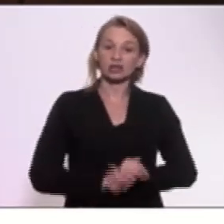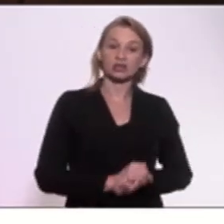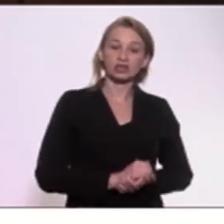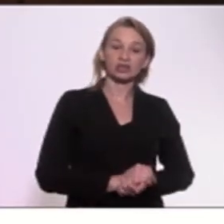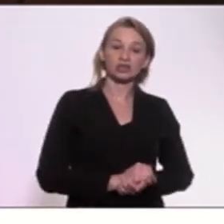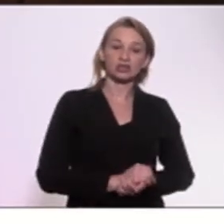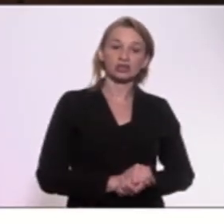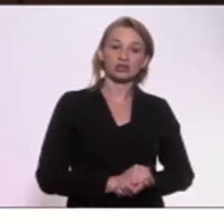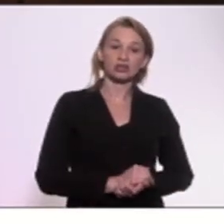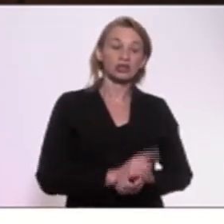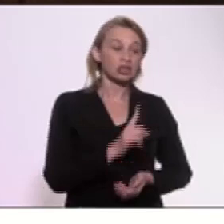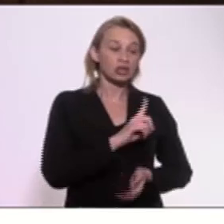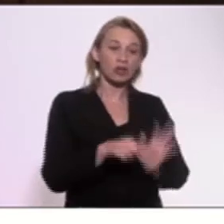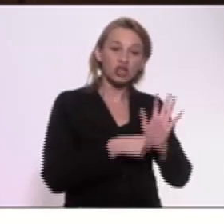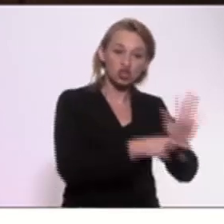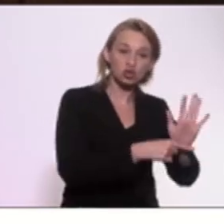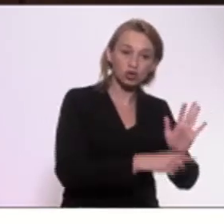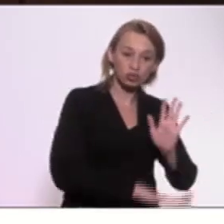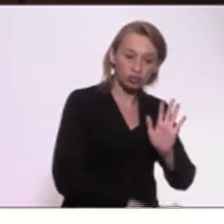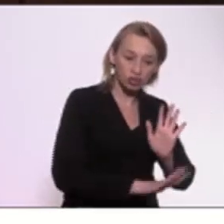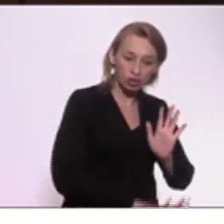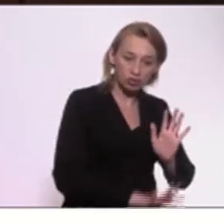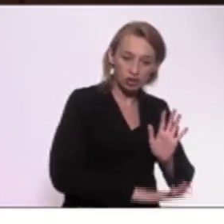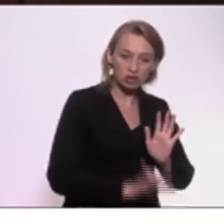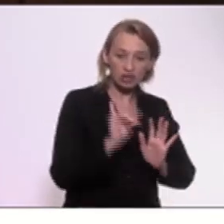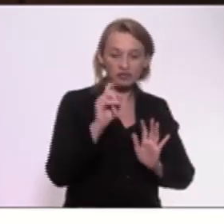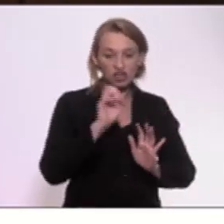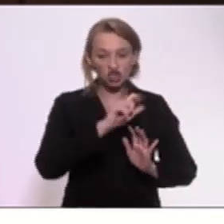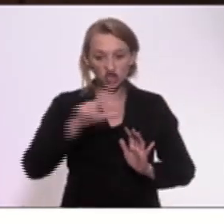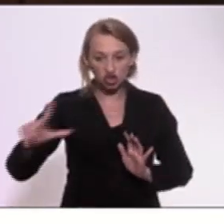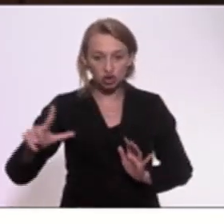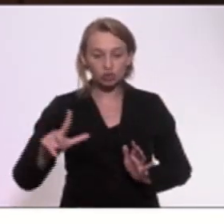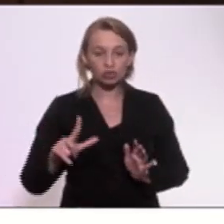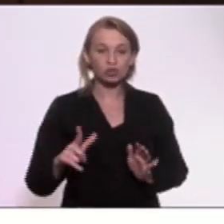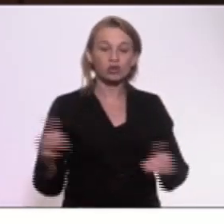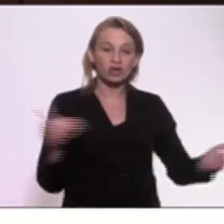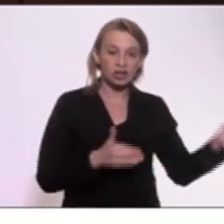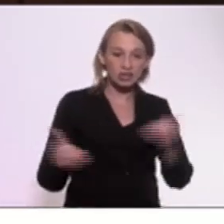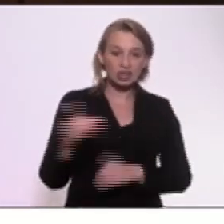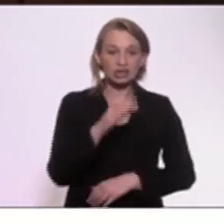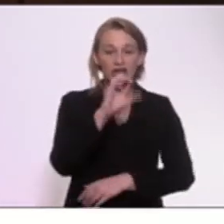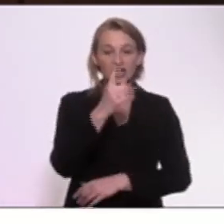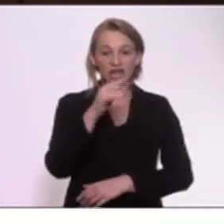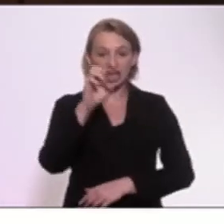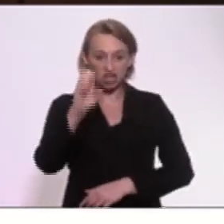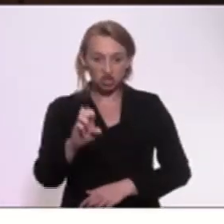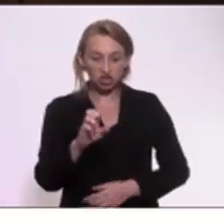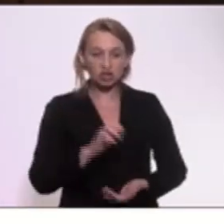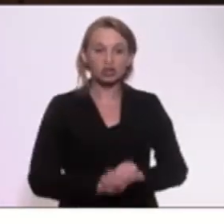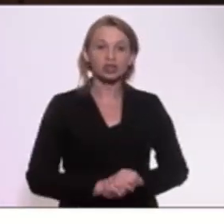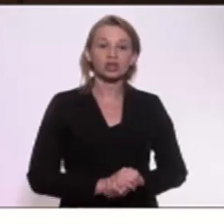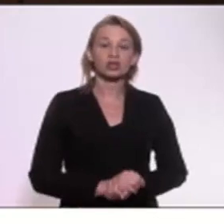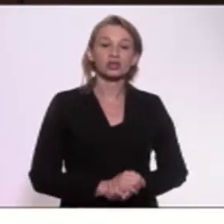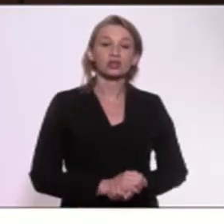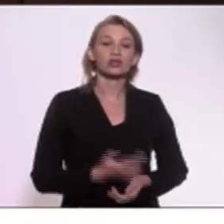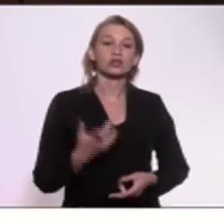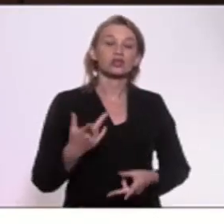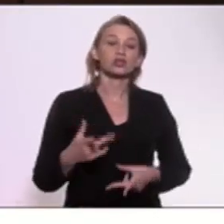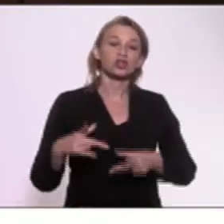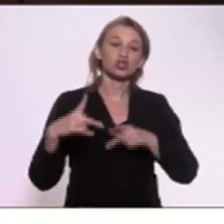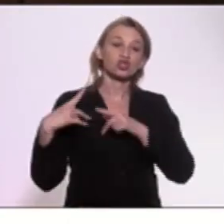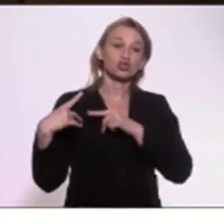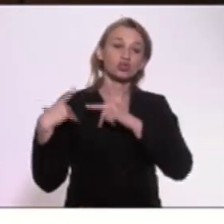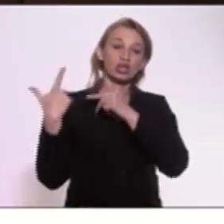da educação infantil, fruto da não universalização do acesso à creche, fruto de uma herança estrutural de